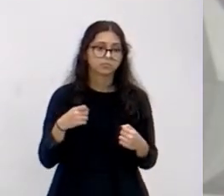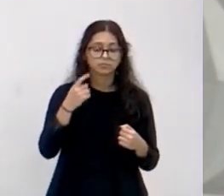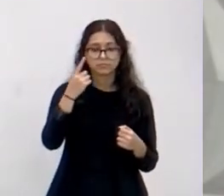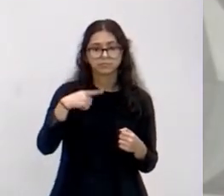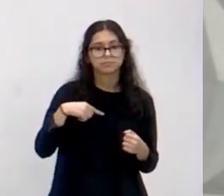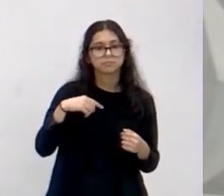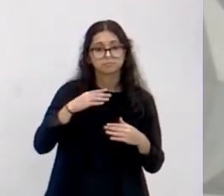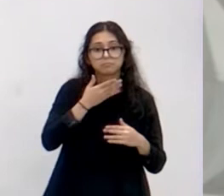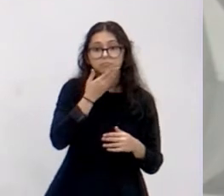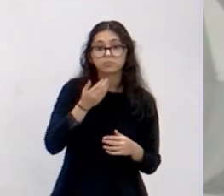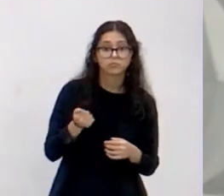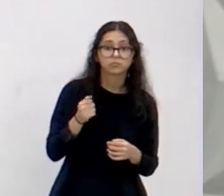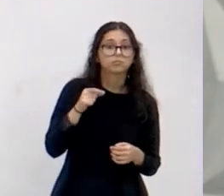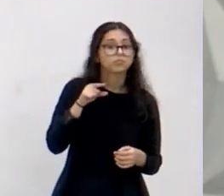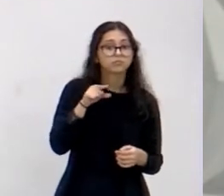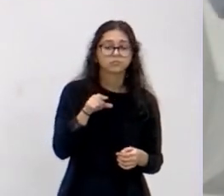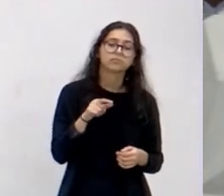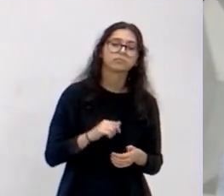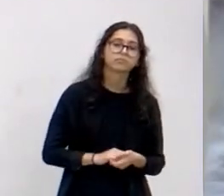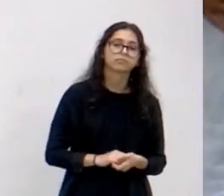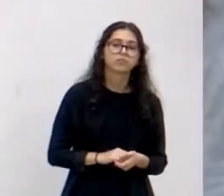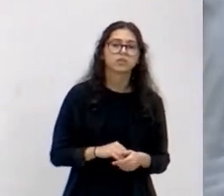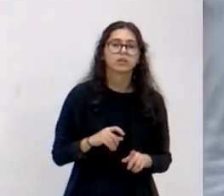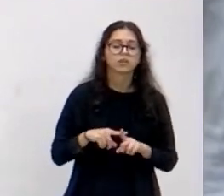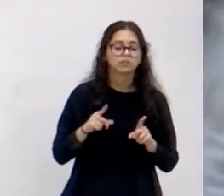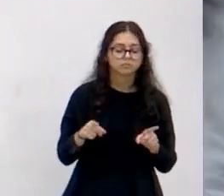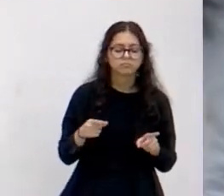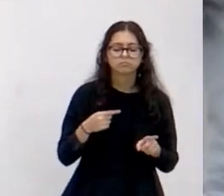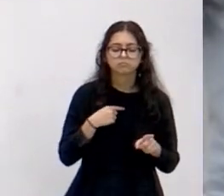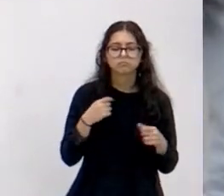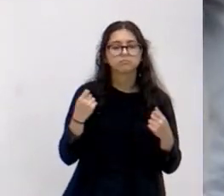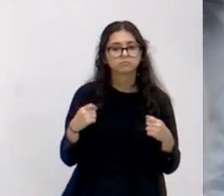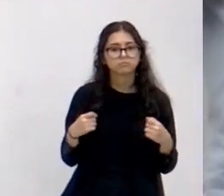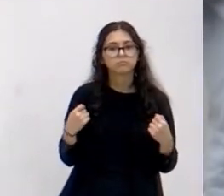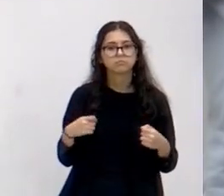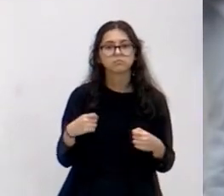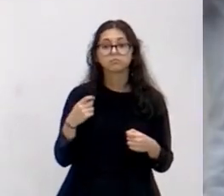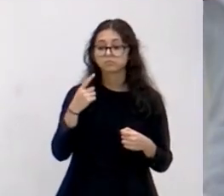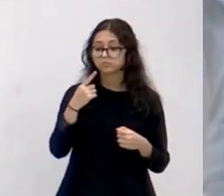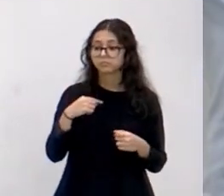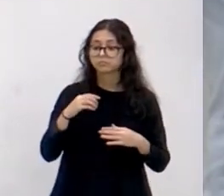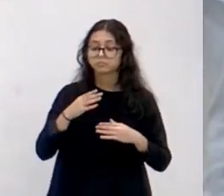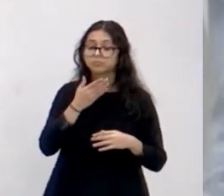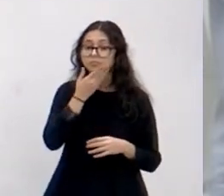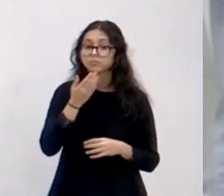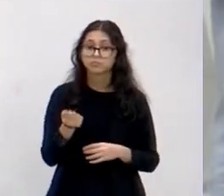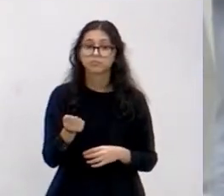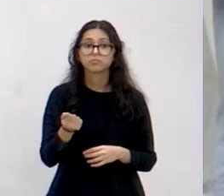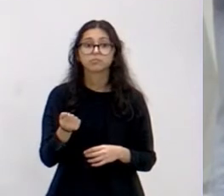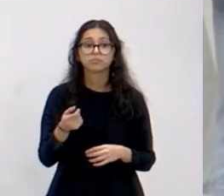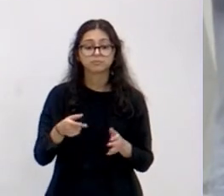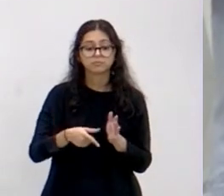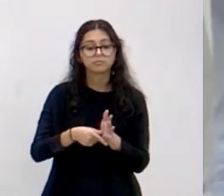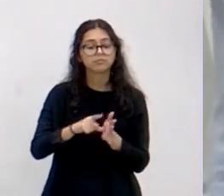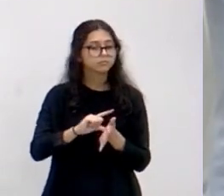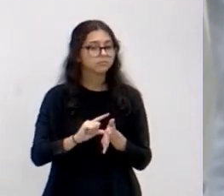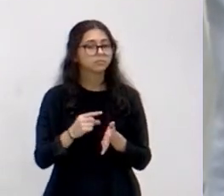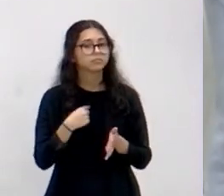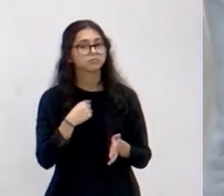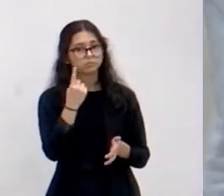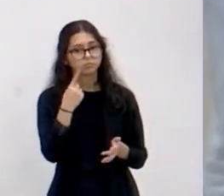que você não eu preciso ser melhor porque eu mesmo daquilo que eu fui no dia anterior